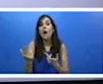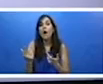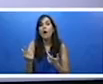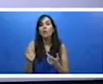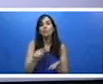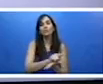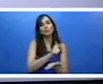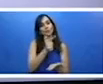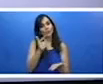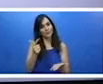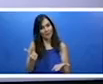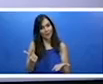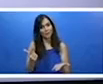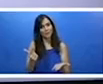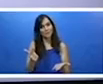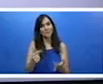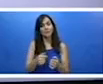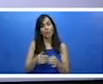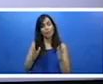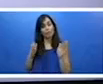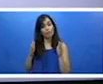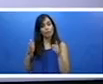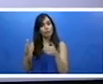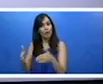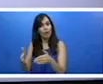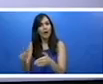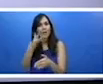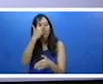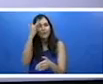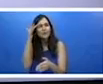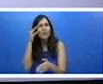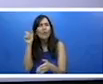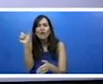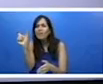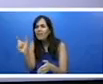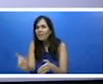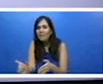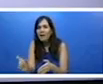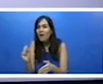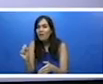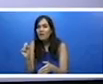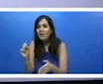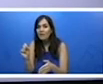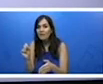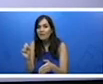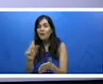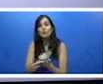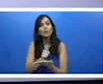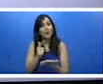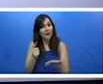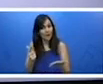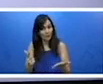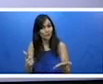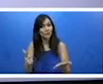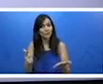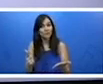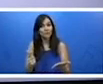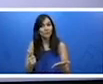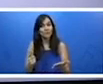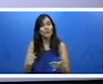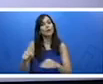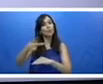Então, é um público meio que diferenciado. No caso, jornal impresso ou digital. Um jornal de alcance